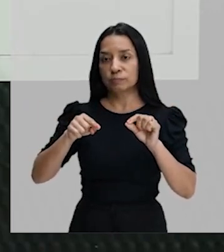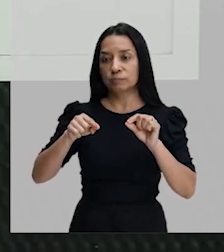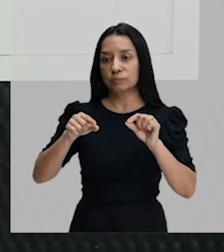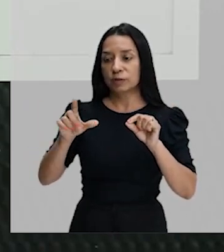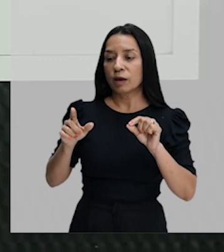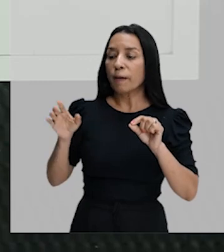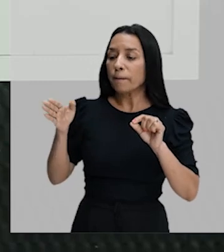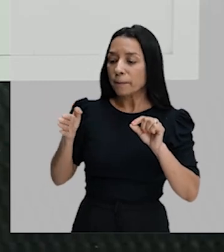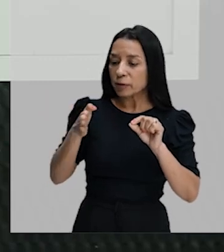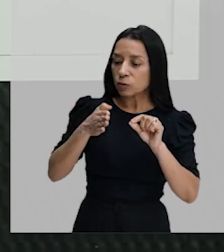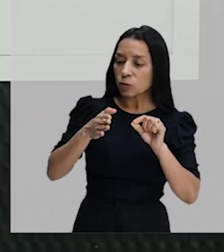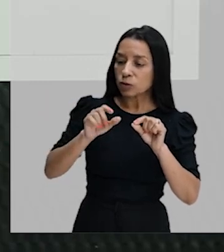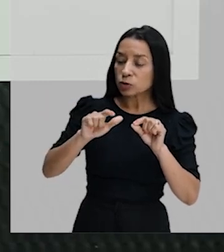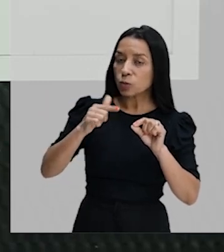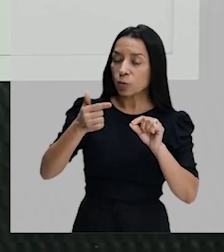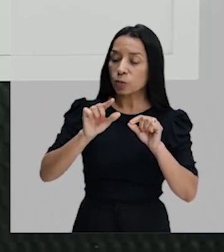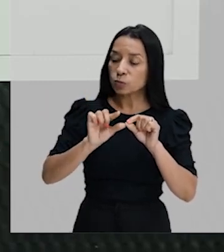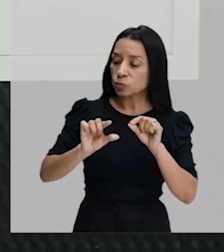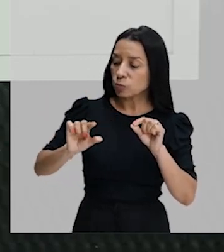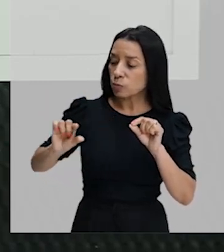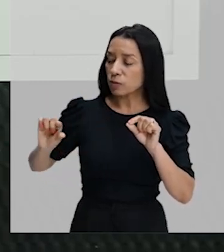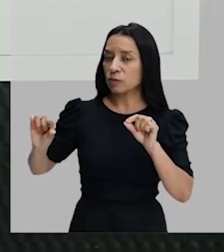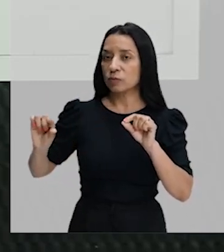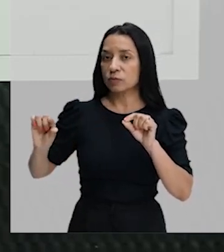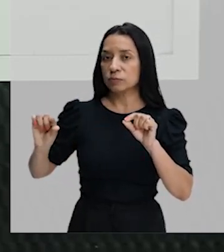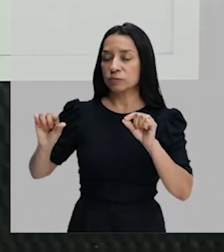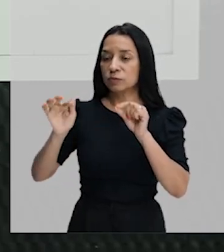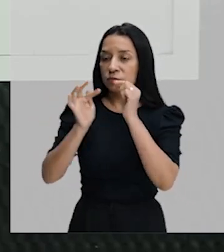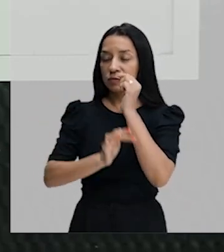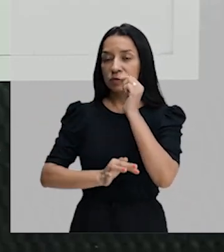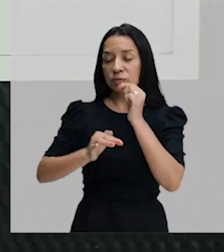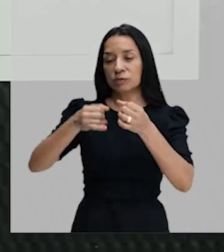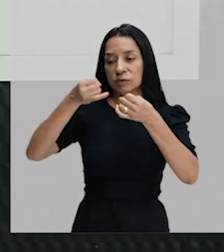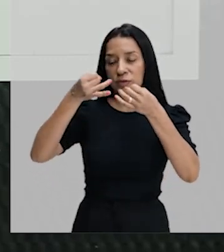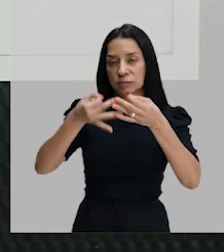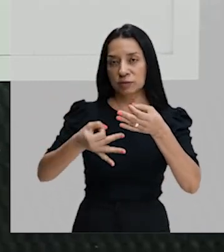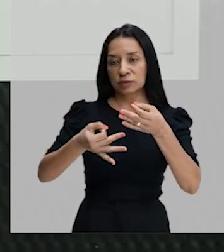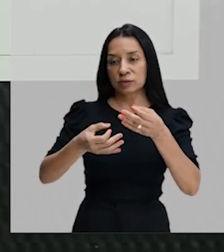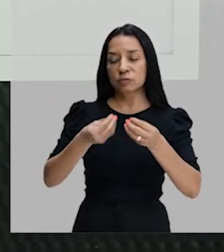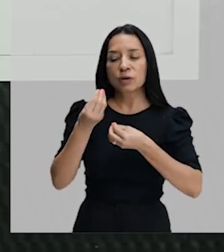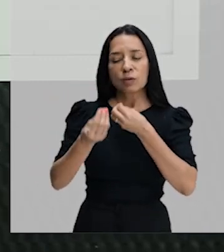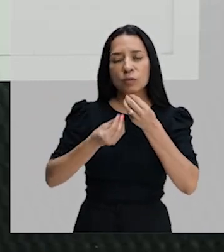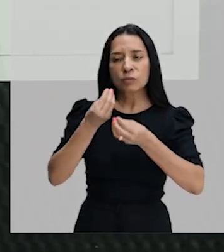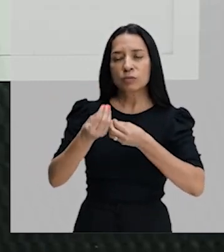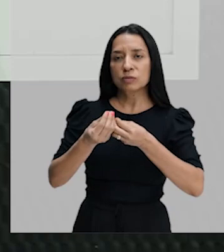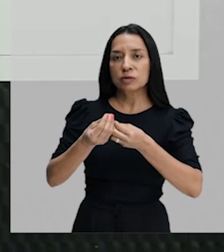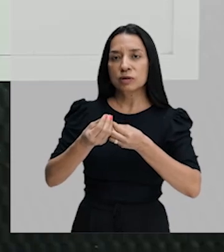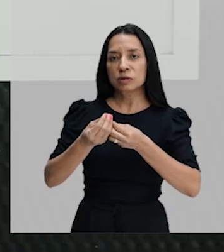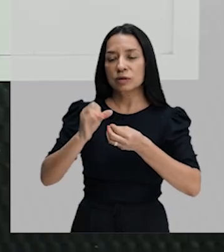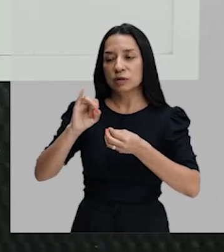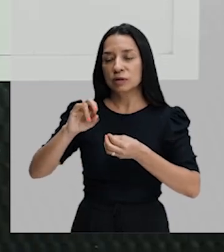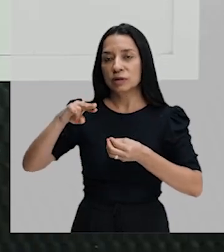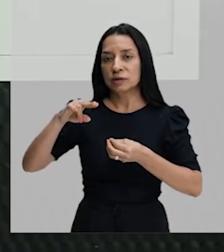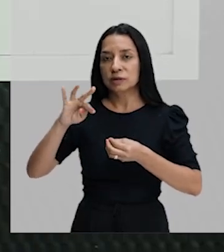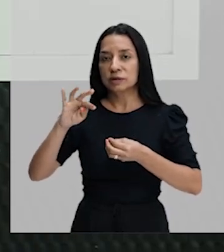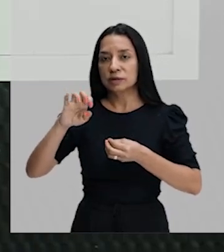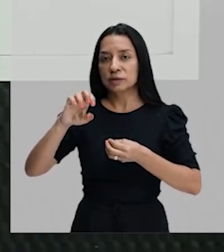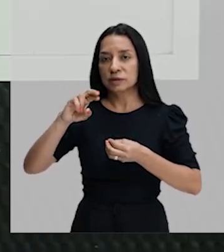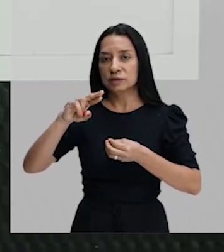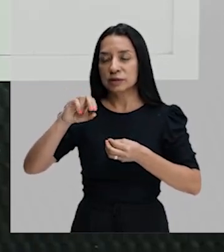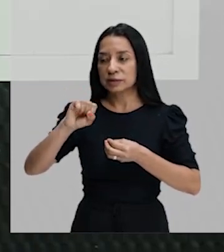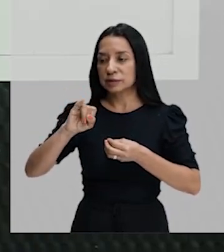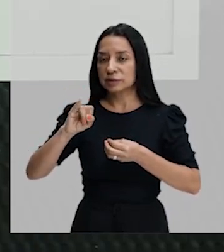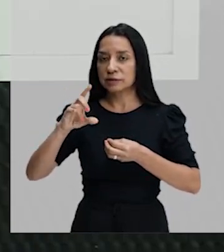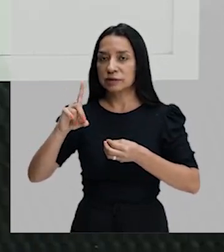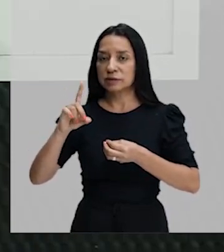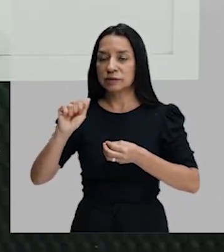menores e outros maiores. Então, fisicamente falando, isso vai ser a intensidade desse fenômeno físico. Se o